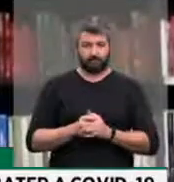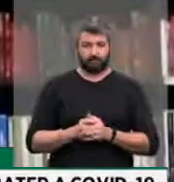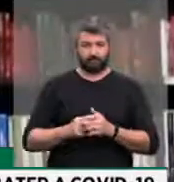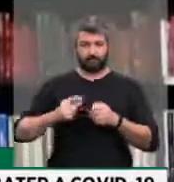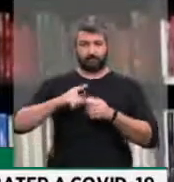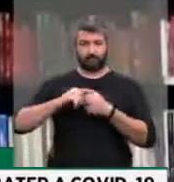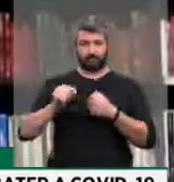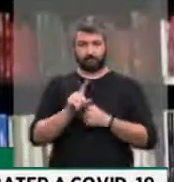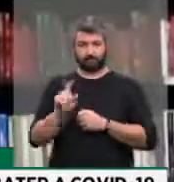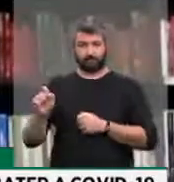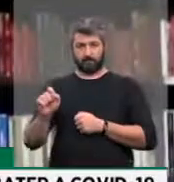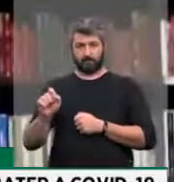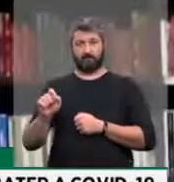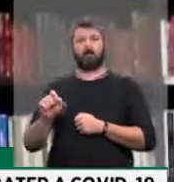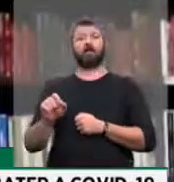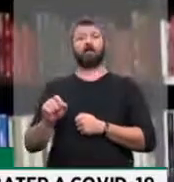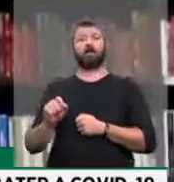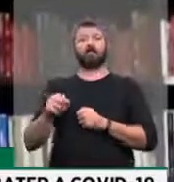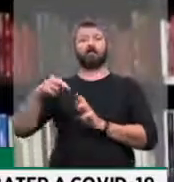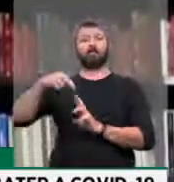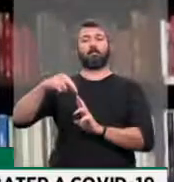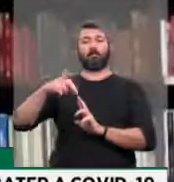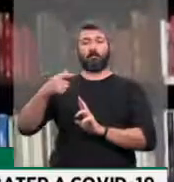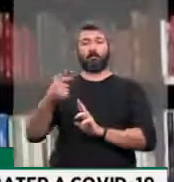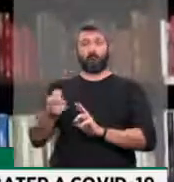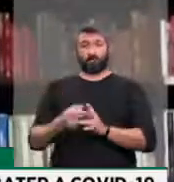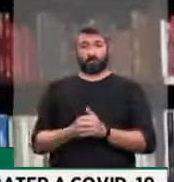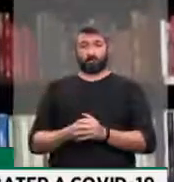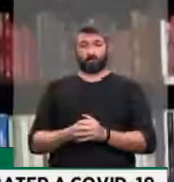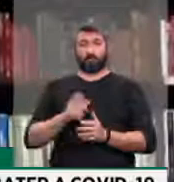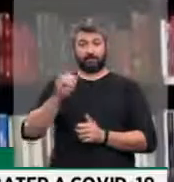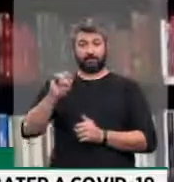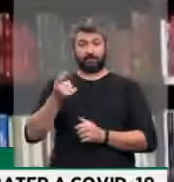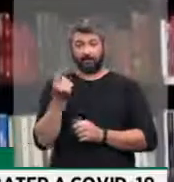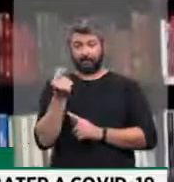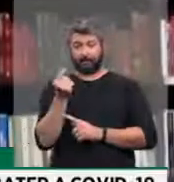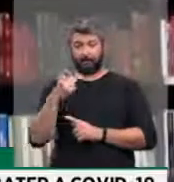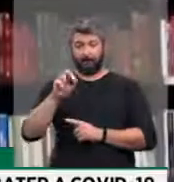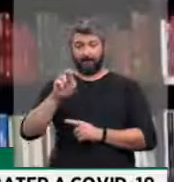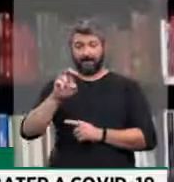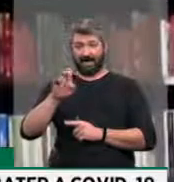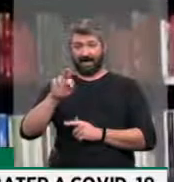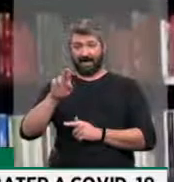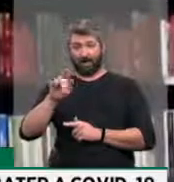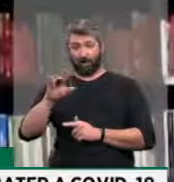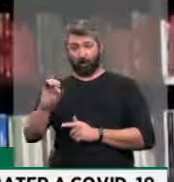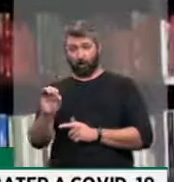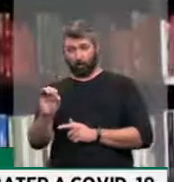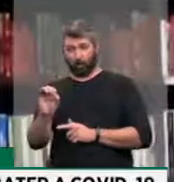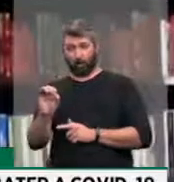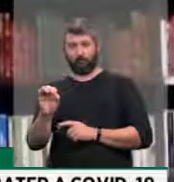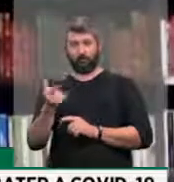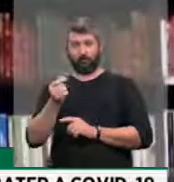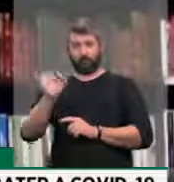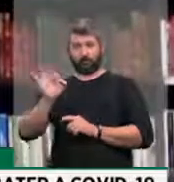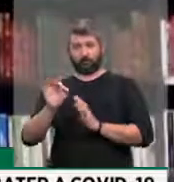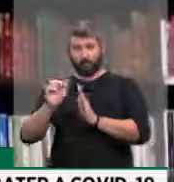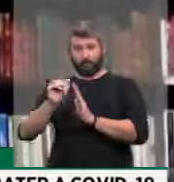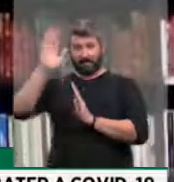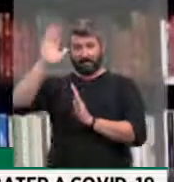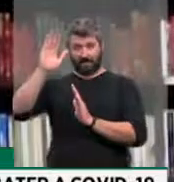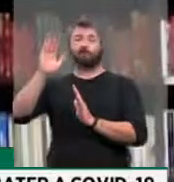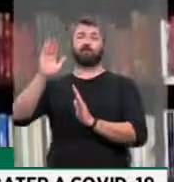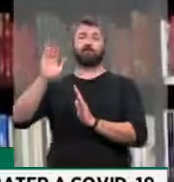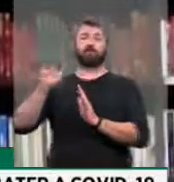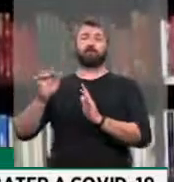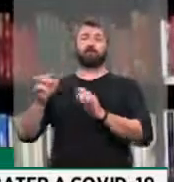Artigo 100, parágrafo 20. Caso haja precatório com valor superior a 15% do montante dos precatórios apresentados nos